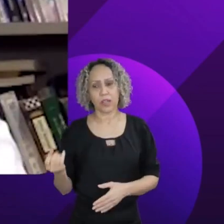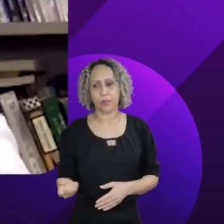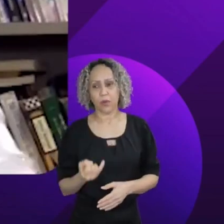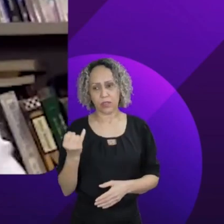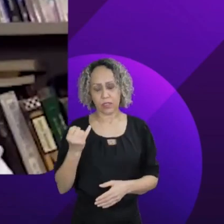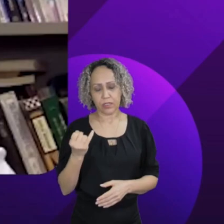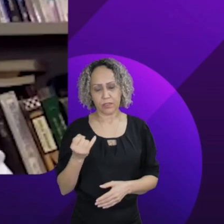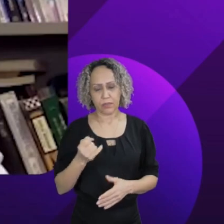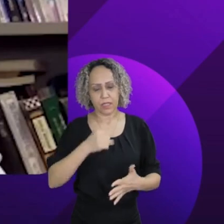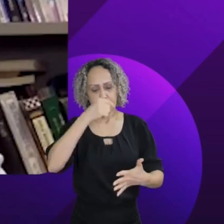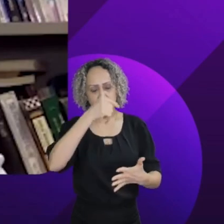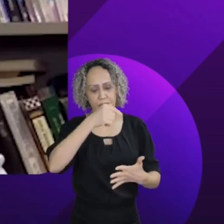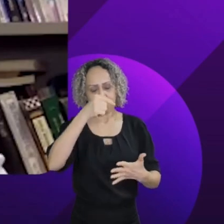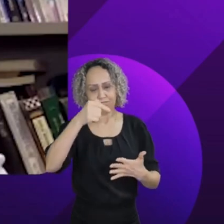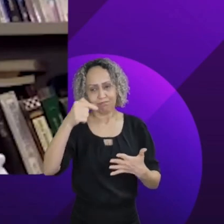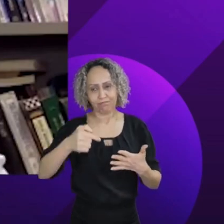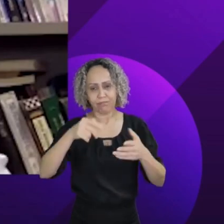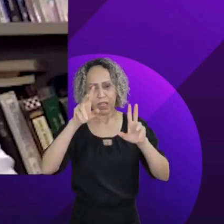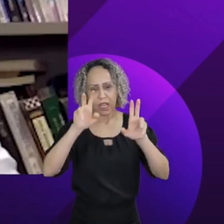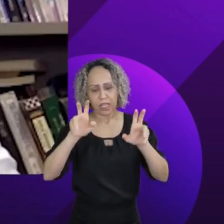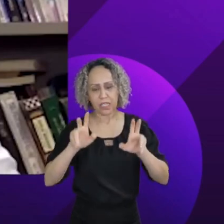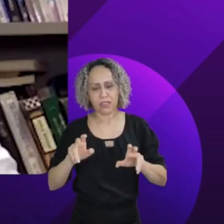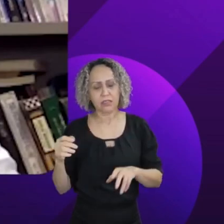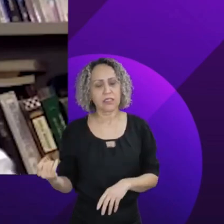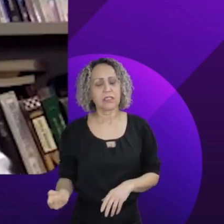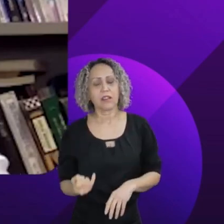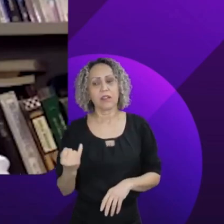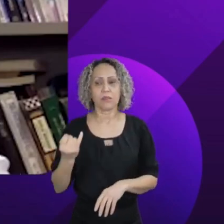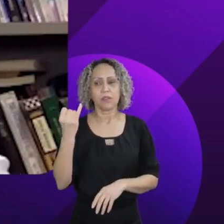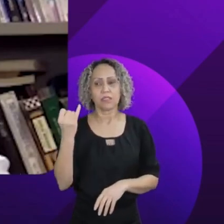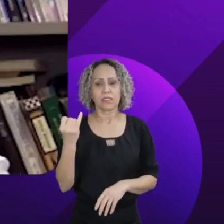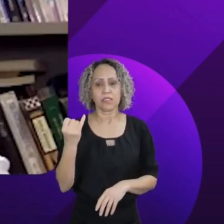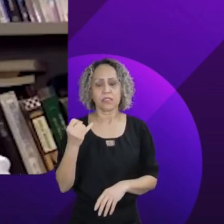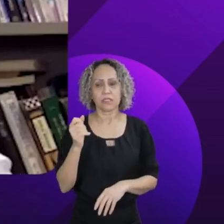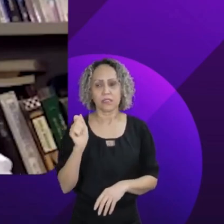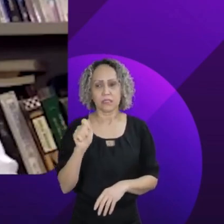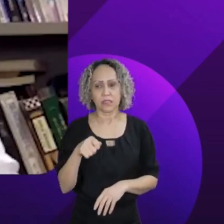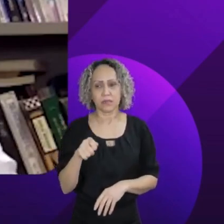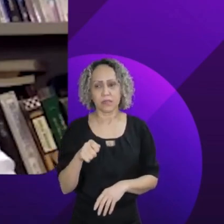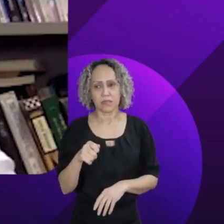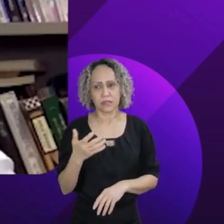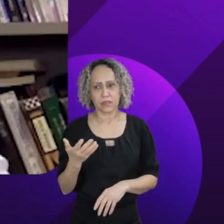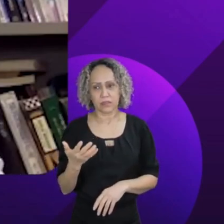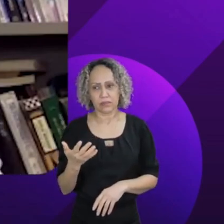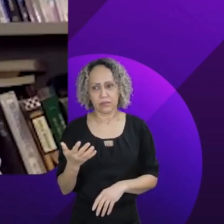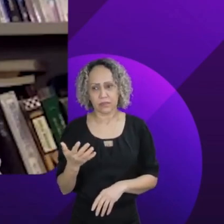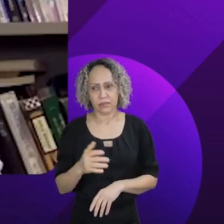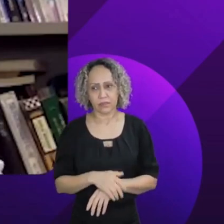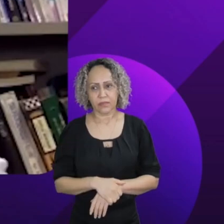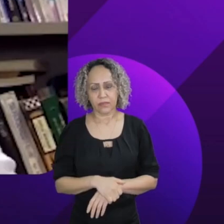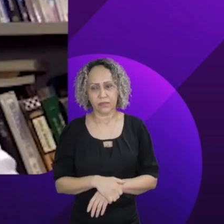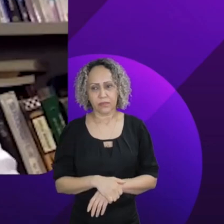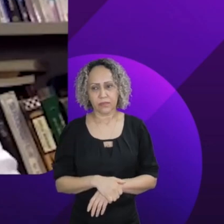essas questões que eu acho que são importantes de ser levantadas muito mais,